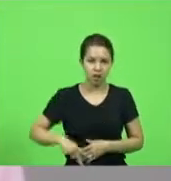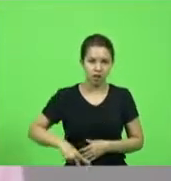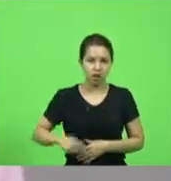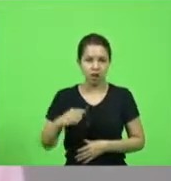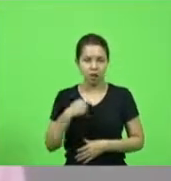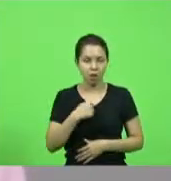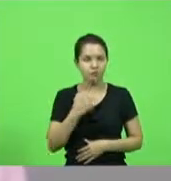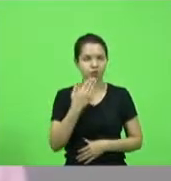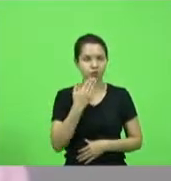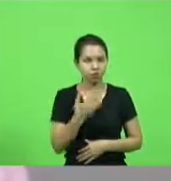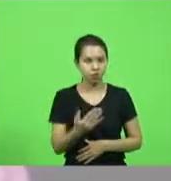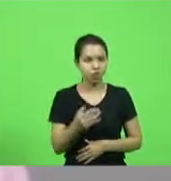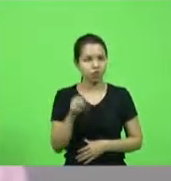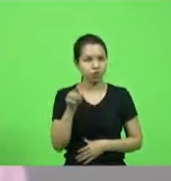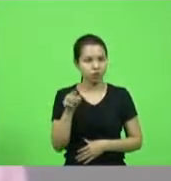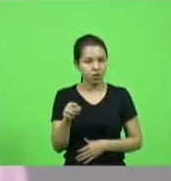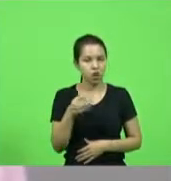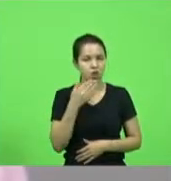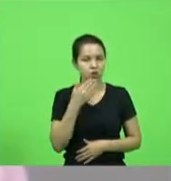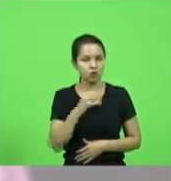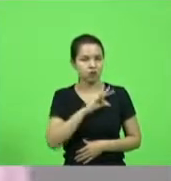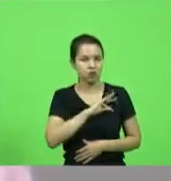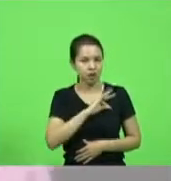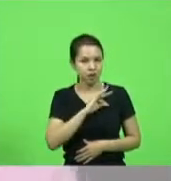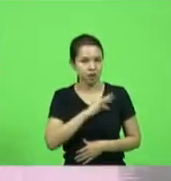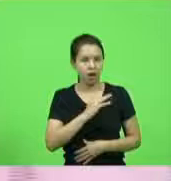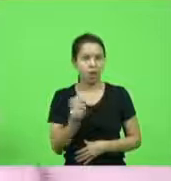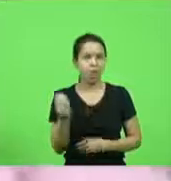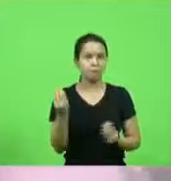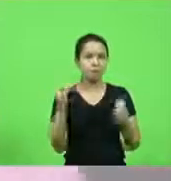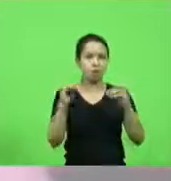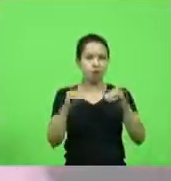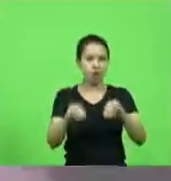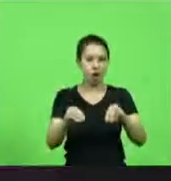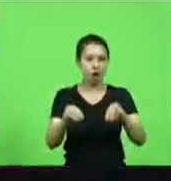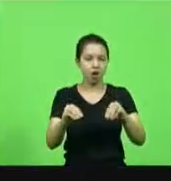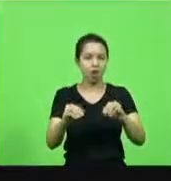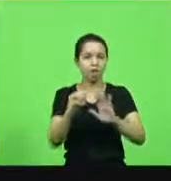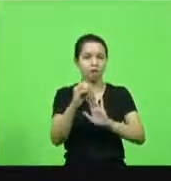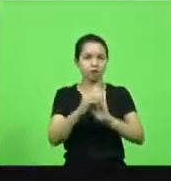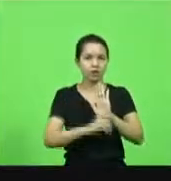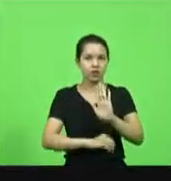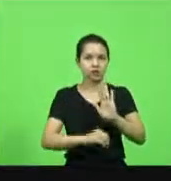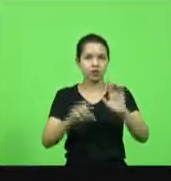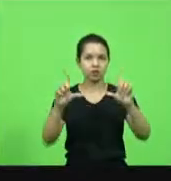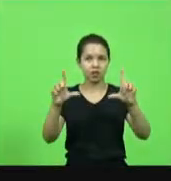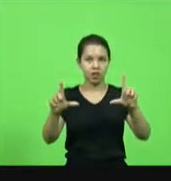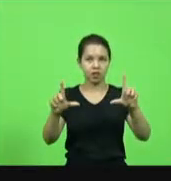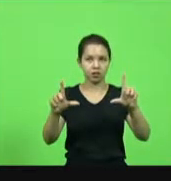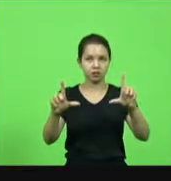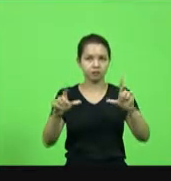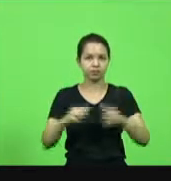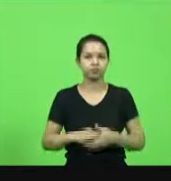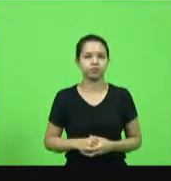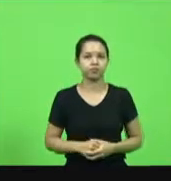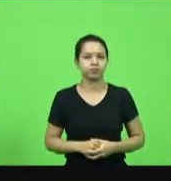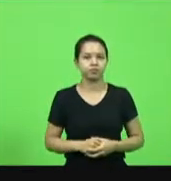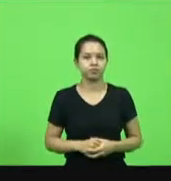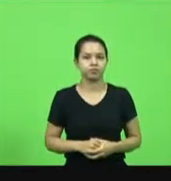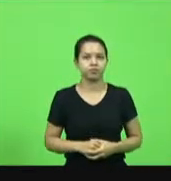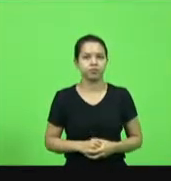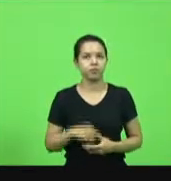técnica aí para colocar o ofício na tela aí, tá? Que eu mandei